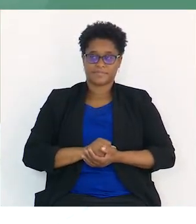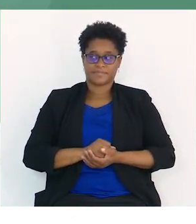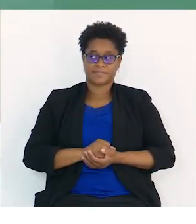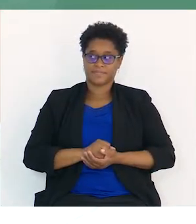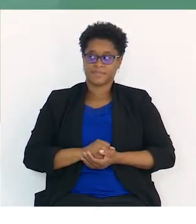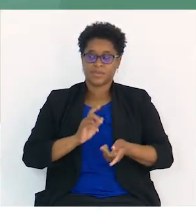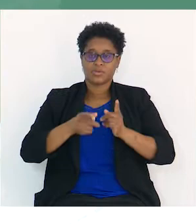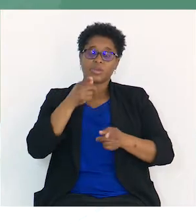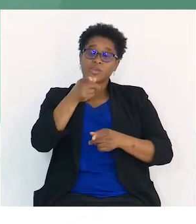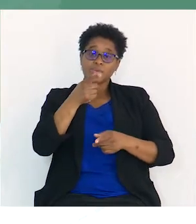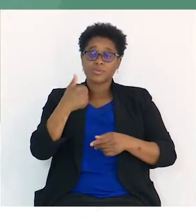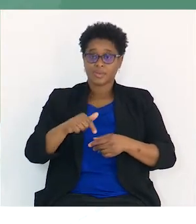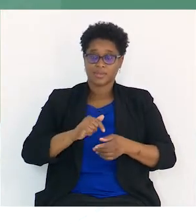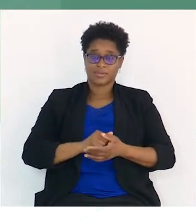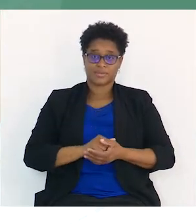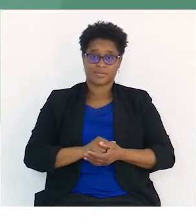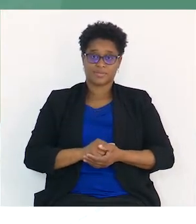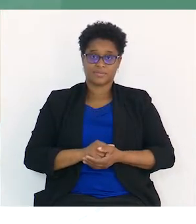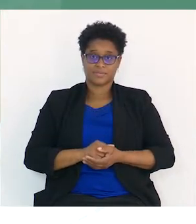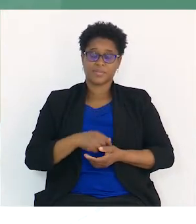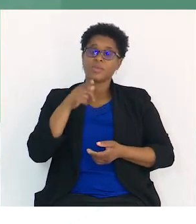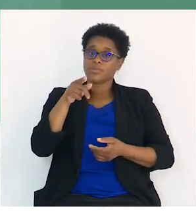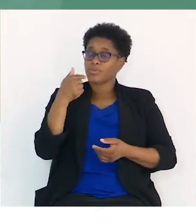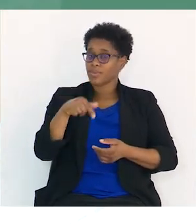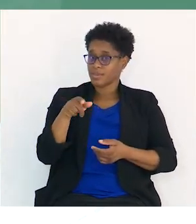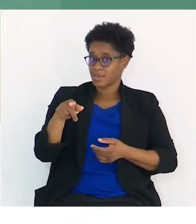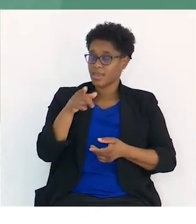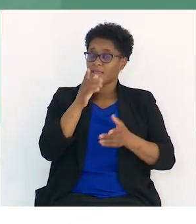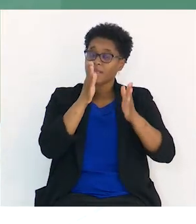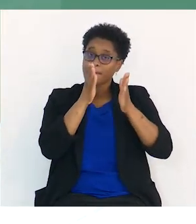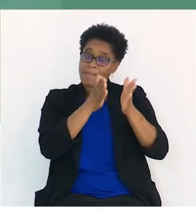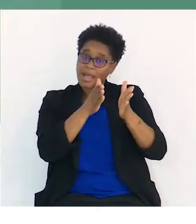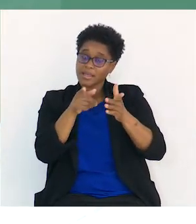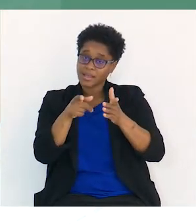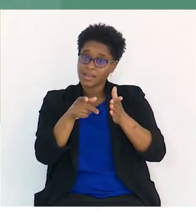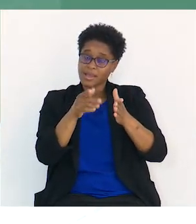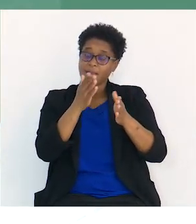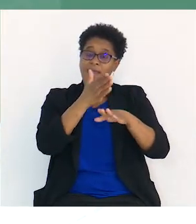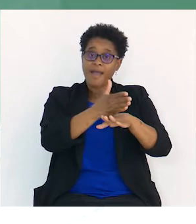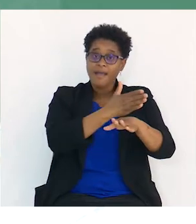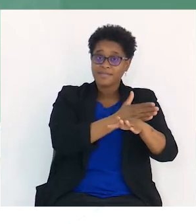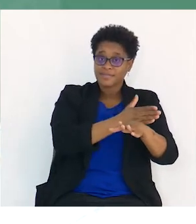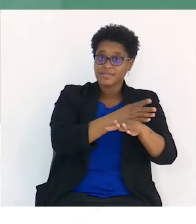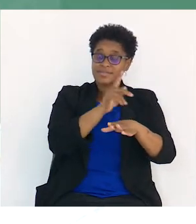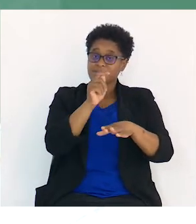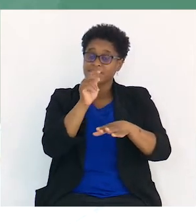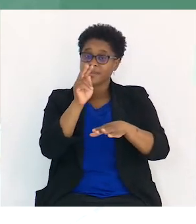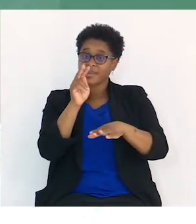o que é que tu tens? Tu tens essa partícula antes do